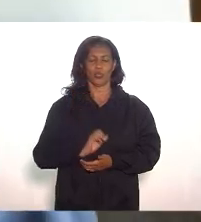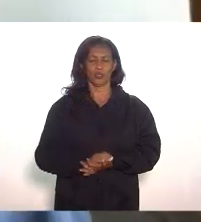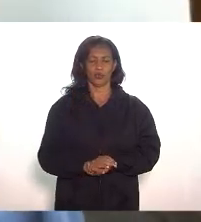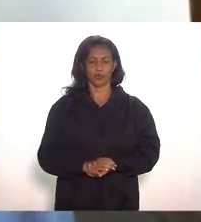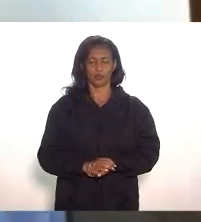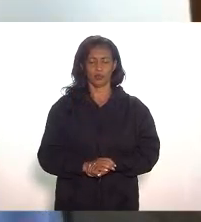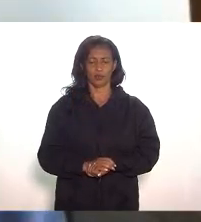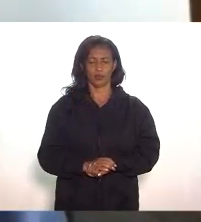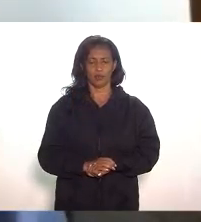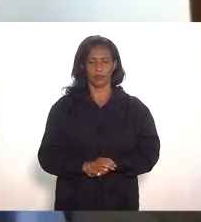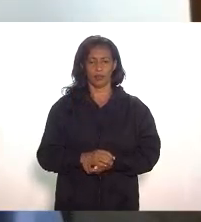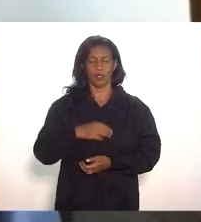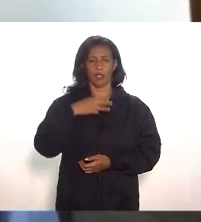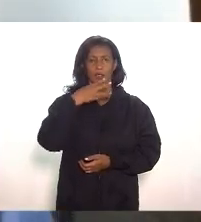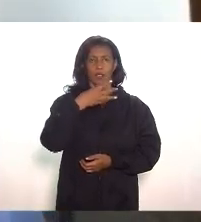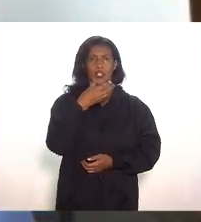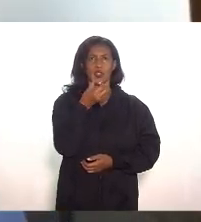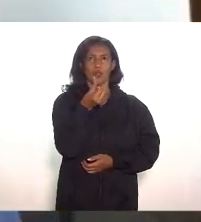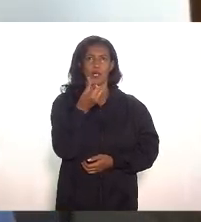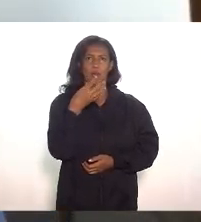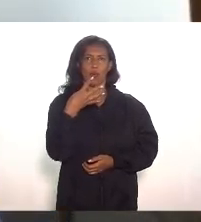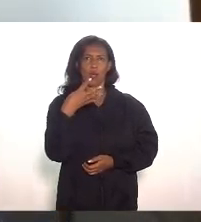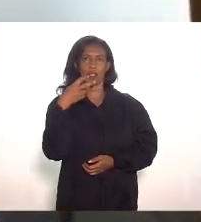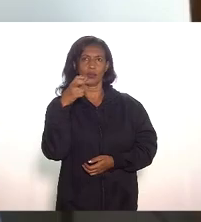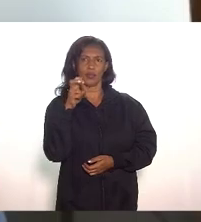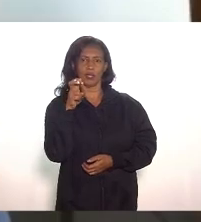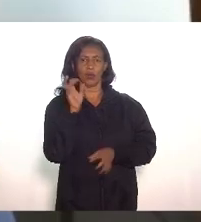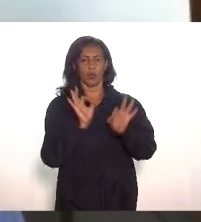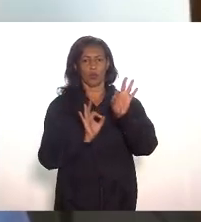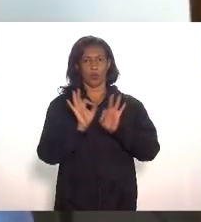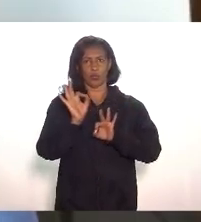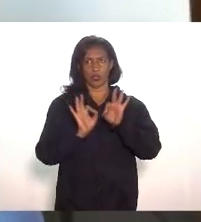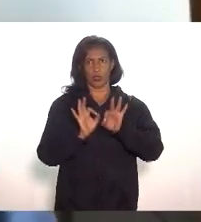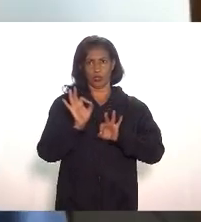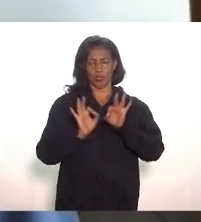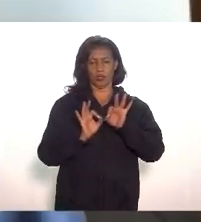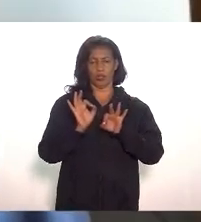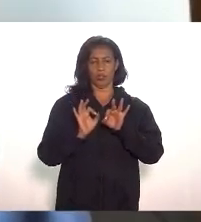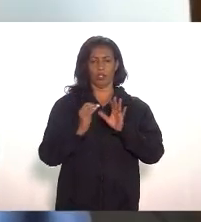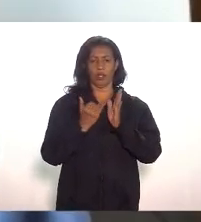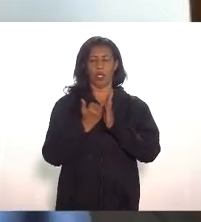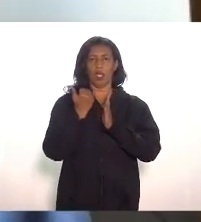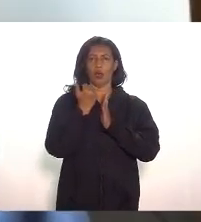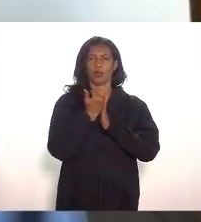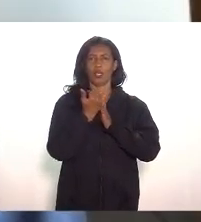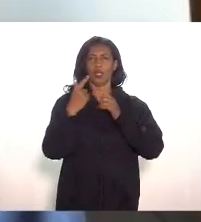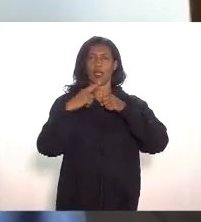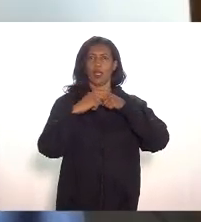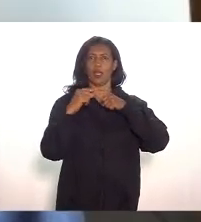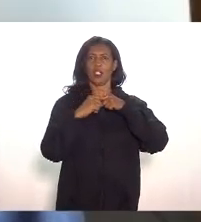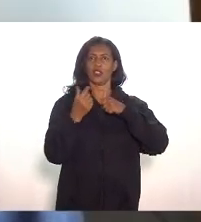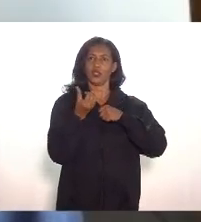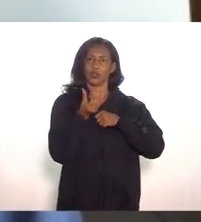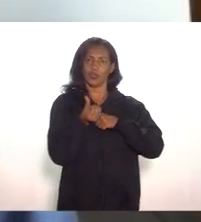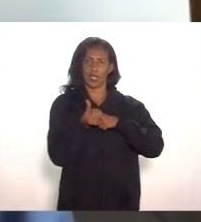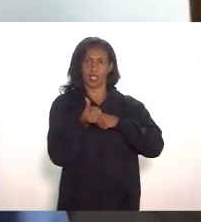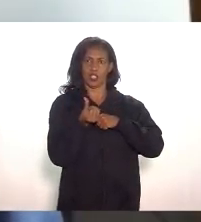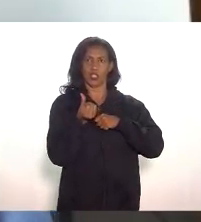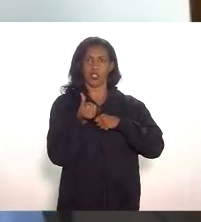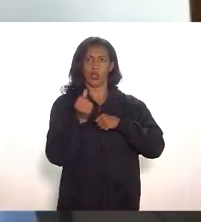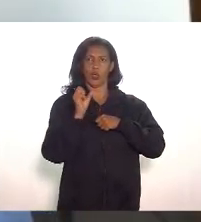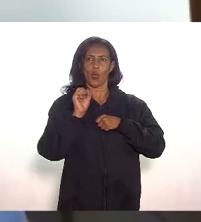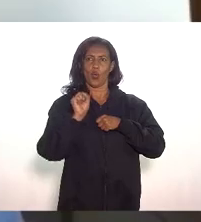lei 3645 de 2021, que altera o artigo 6º da lei 8269